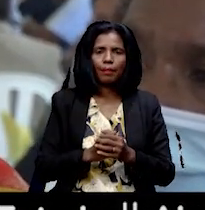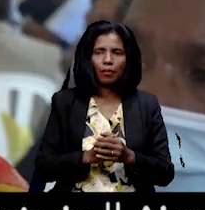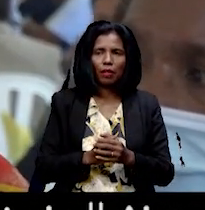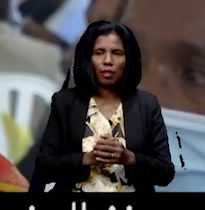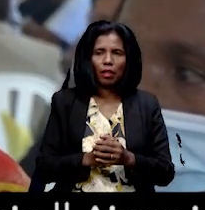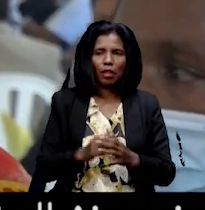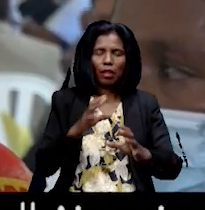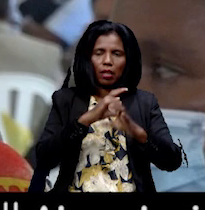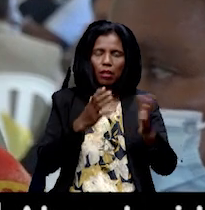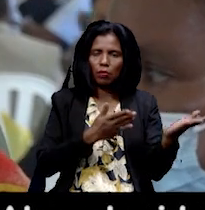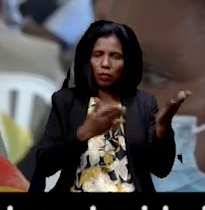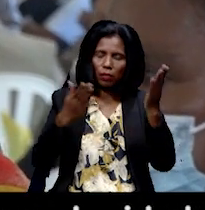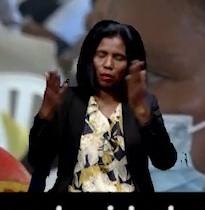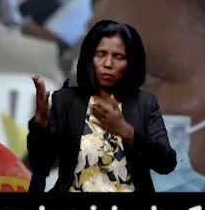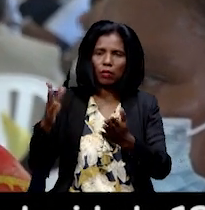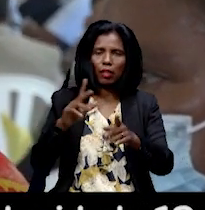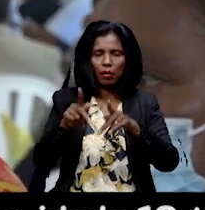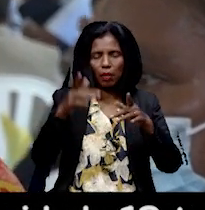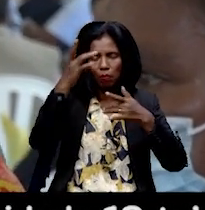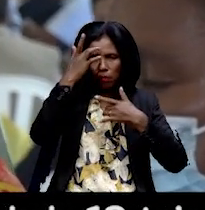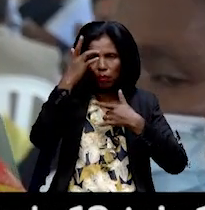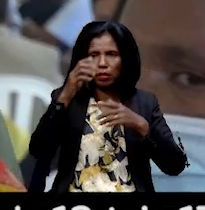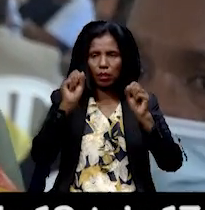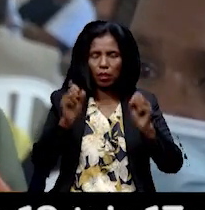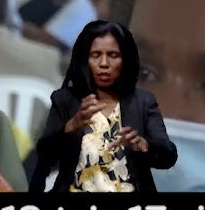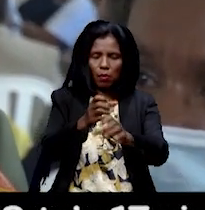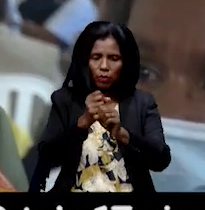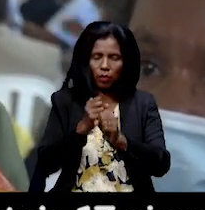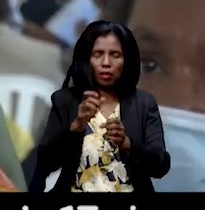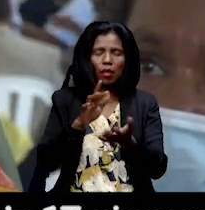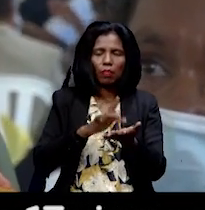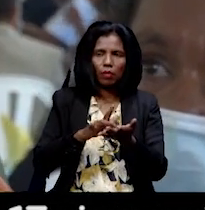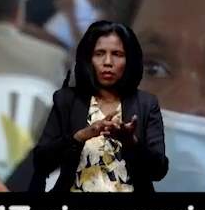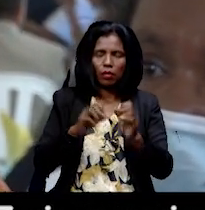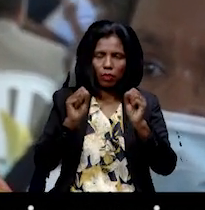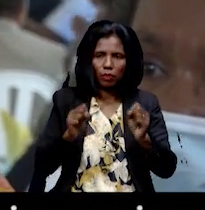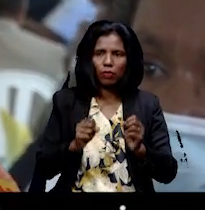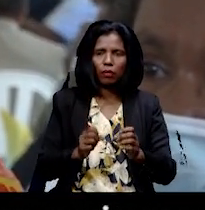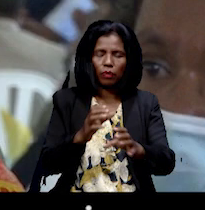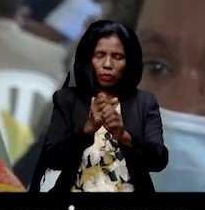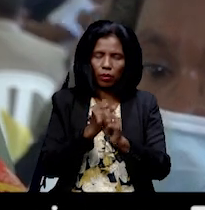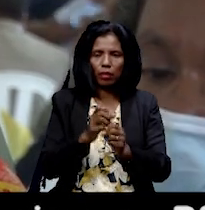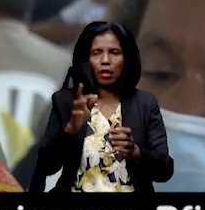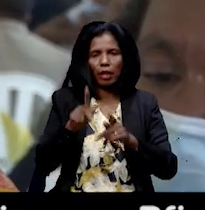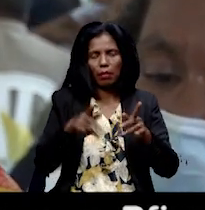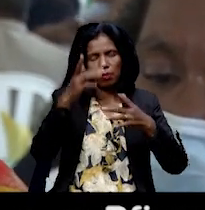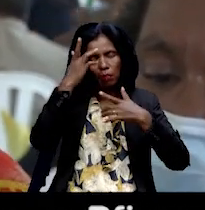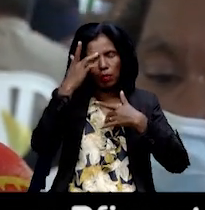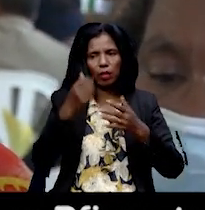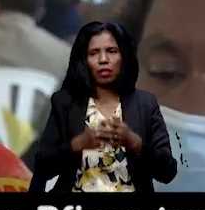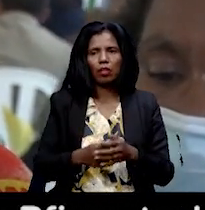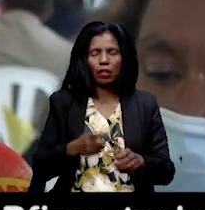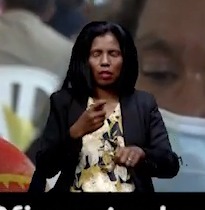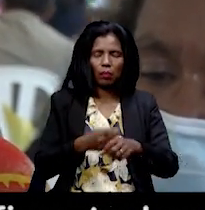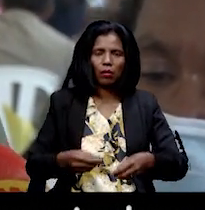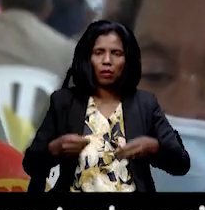tula mos moras Sira tula hela moras e median tengi ba fote mor. Sira tula imor den tengi ba fali tula moras. Então, situação ne la